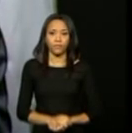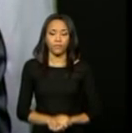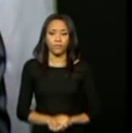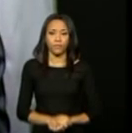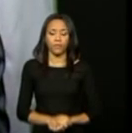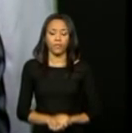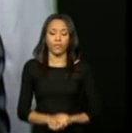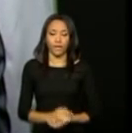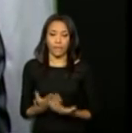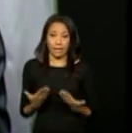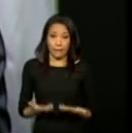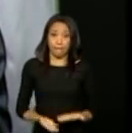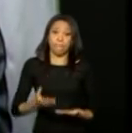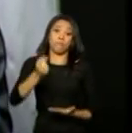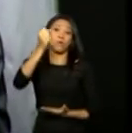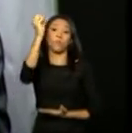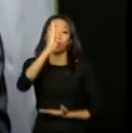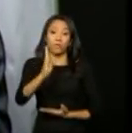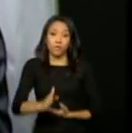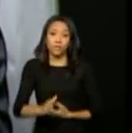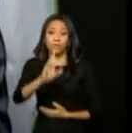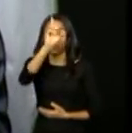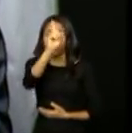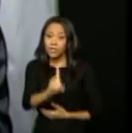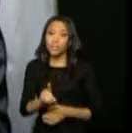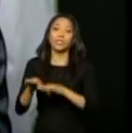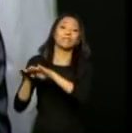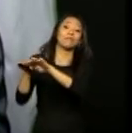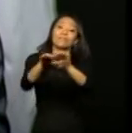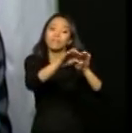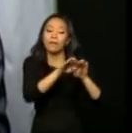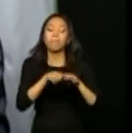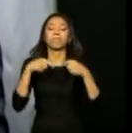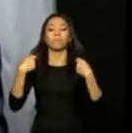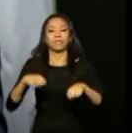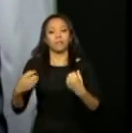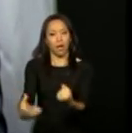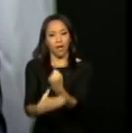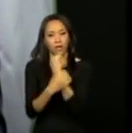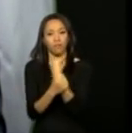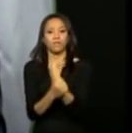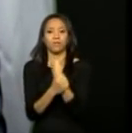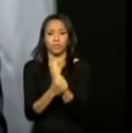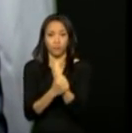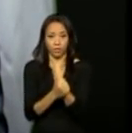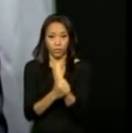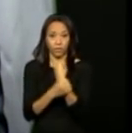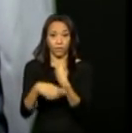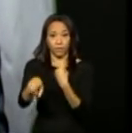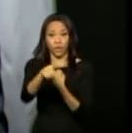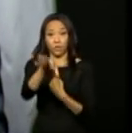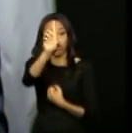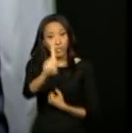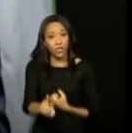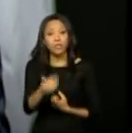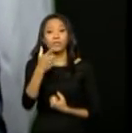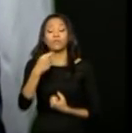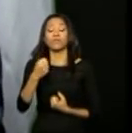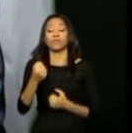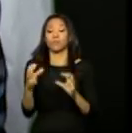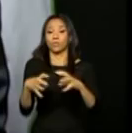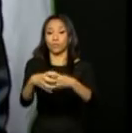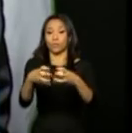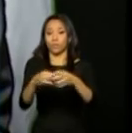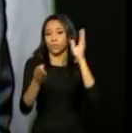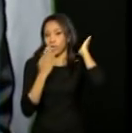O Brasil democrático precisa garantir o lugar da nossa população indígena, suas